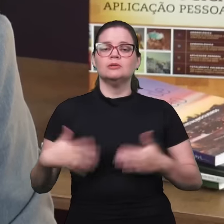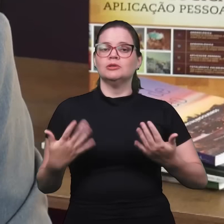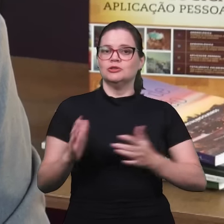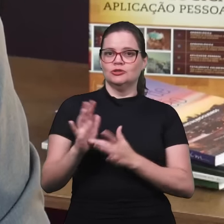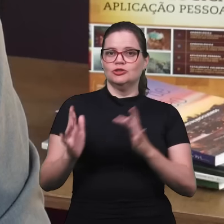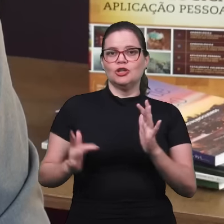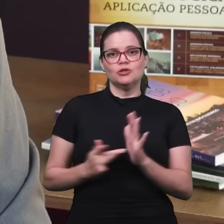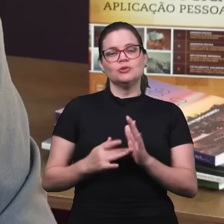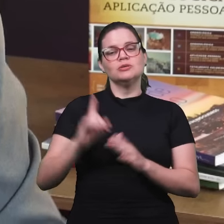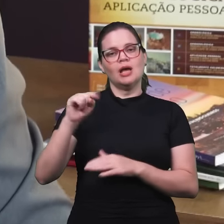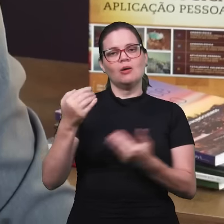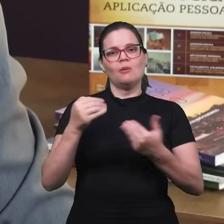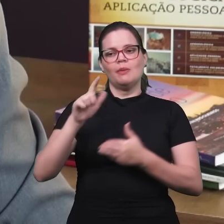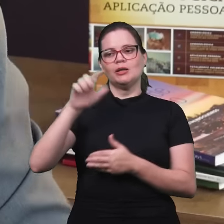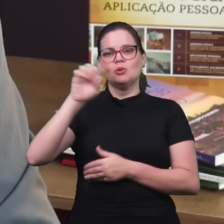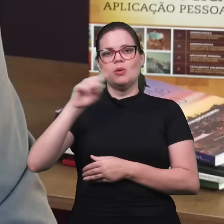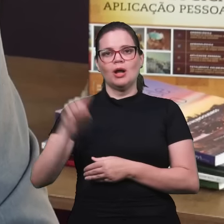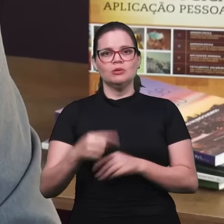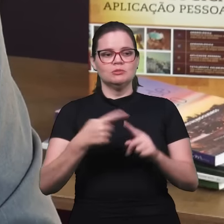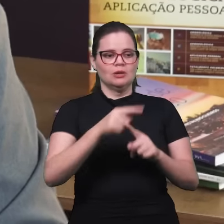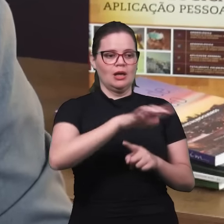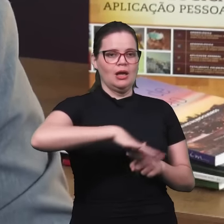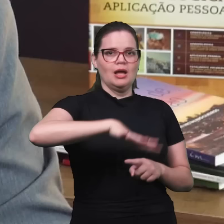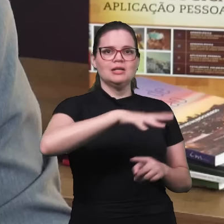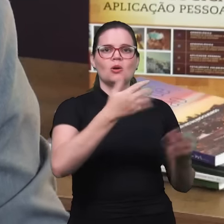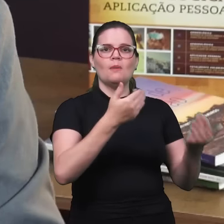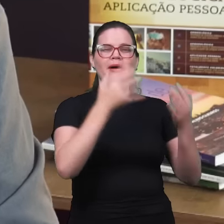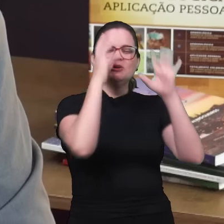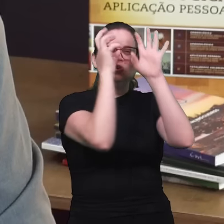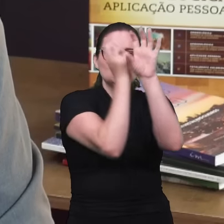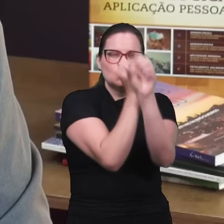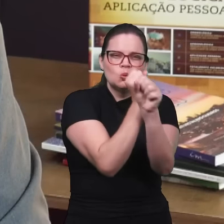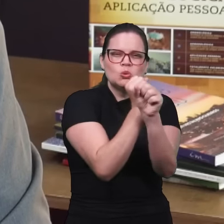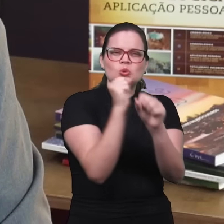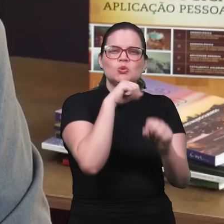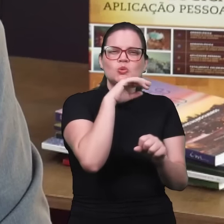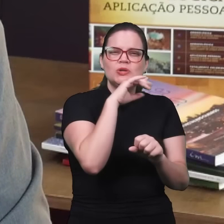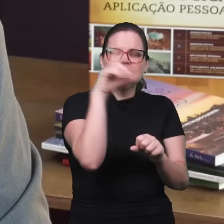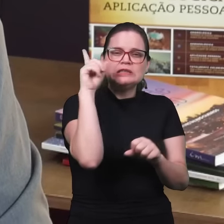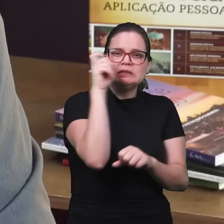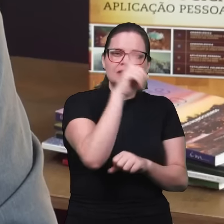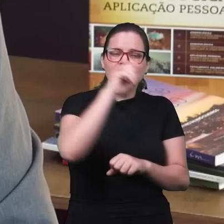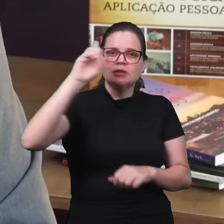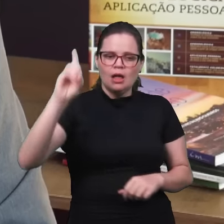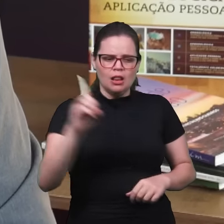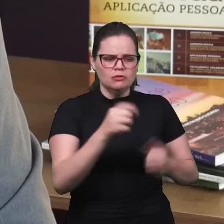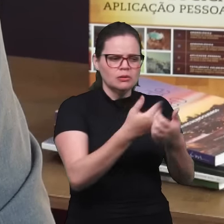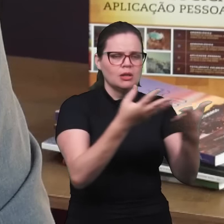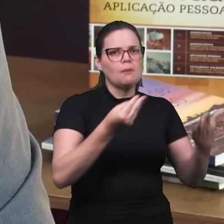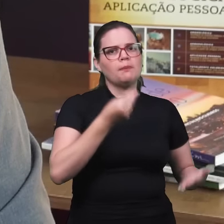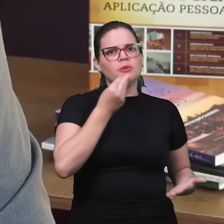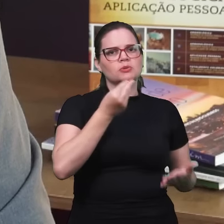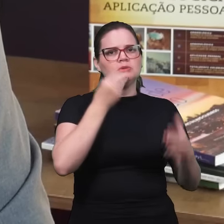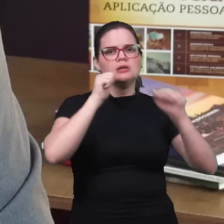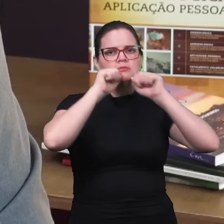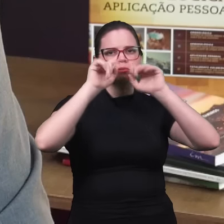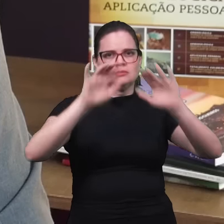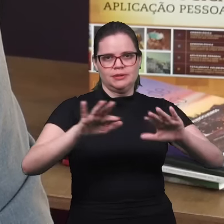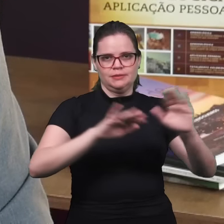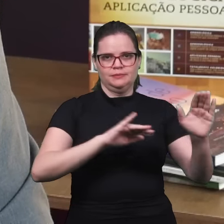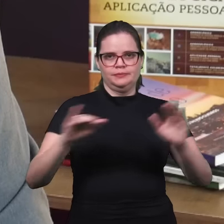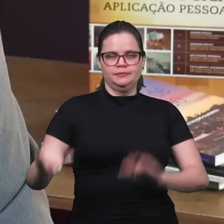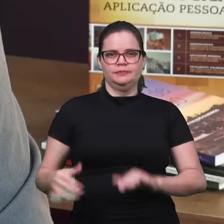as trevas que estavam sobre a vida dos homens, né? Sim. Então nós temos essas 4 primeiras introduções, né? Mas o